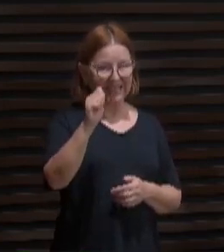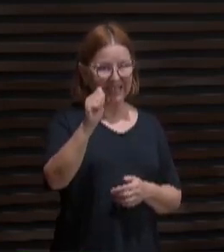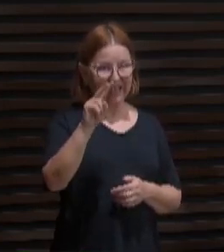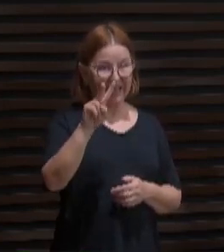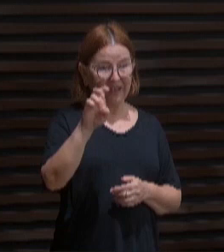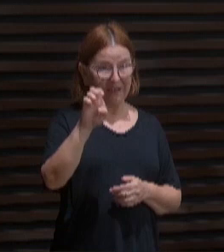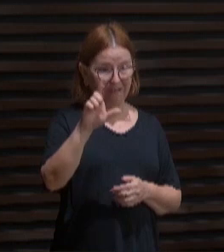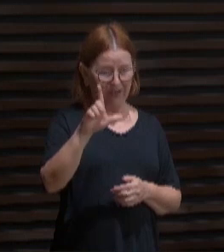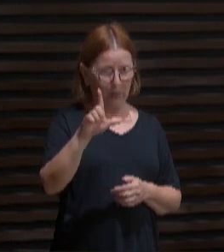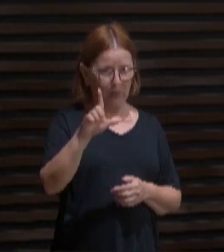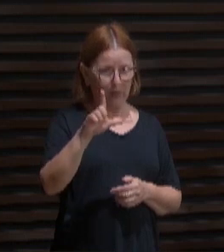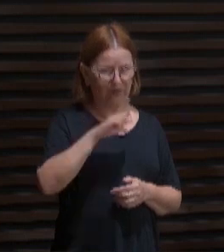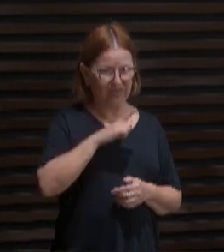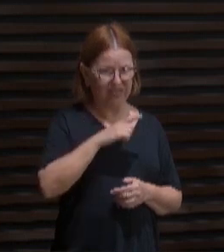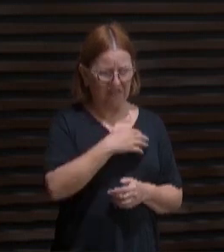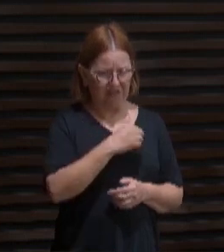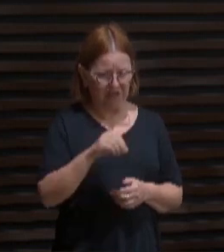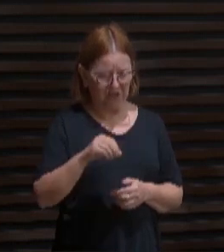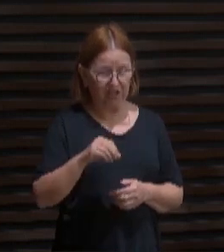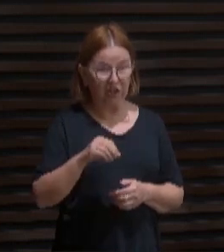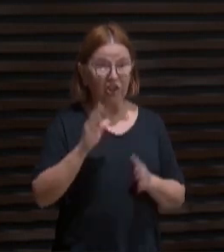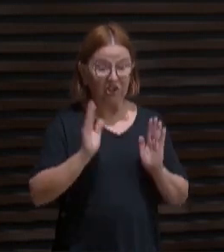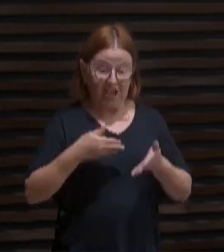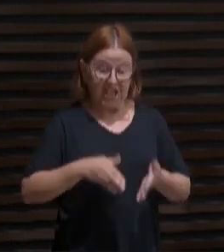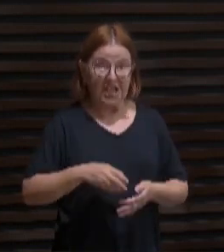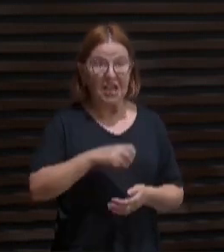veneno suficiente para matar uma pessoa.